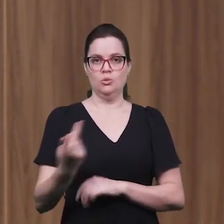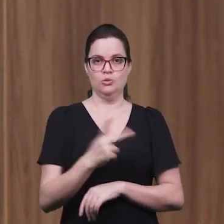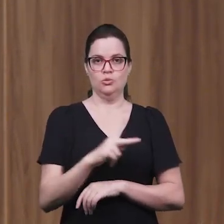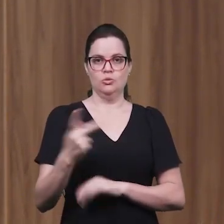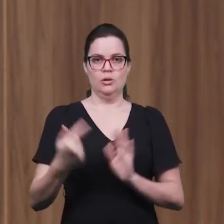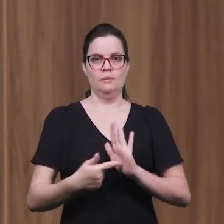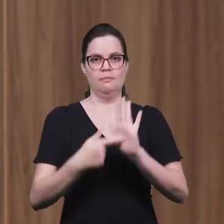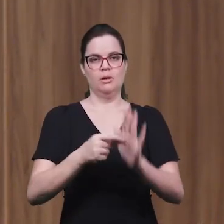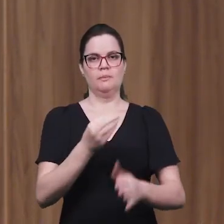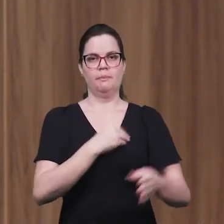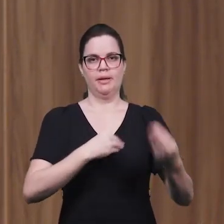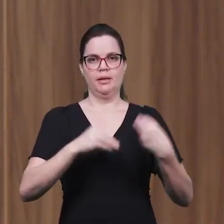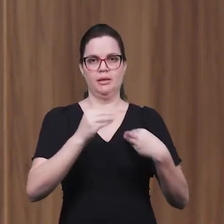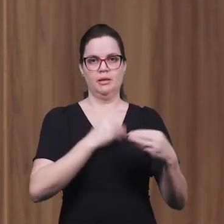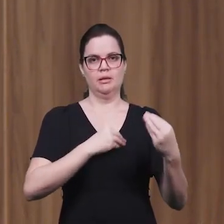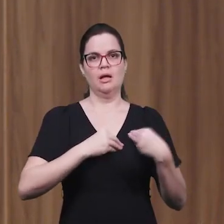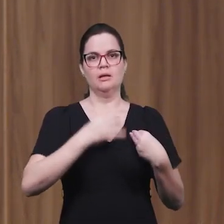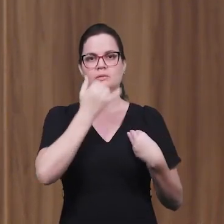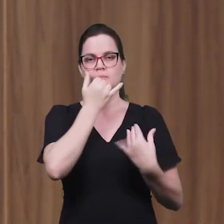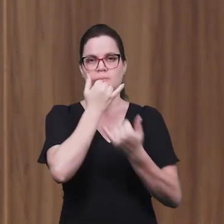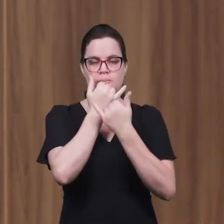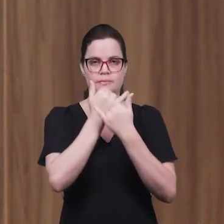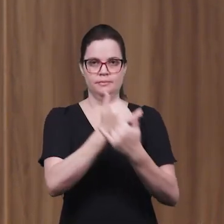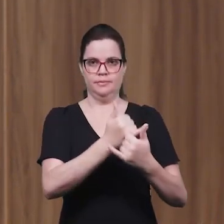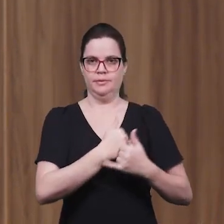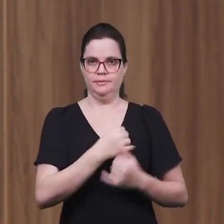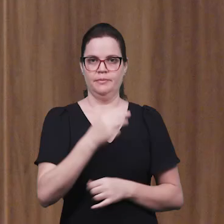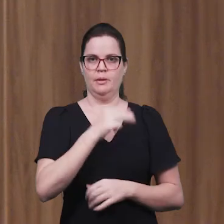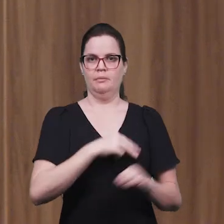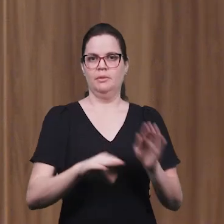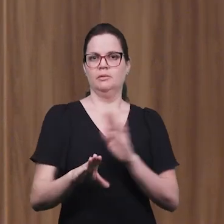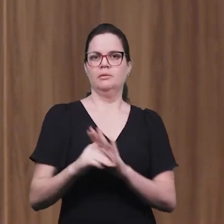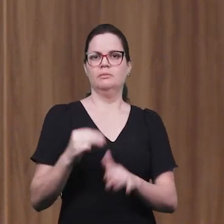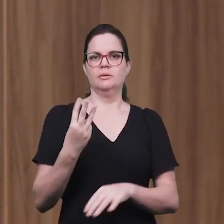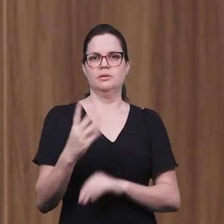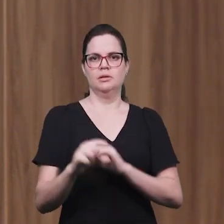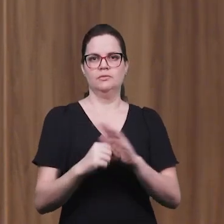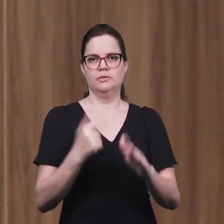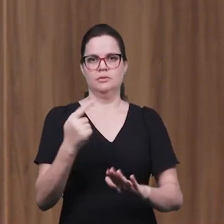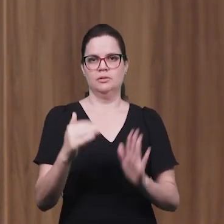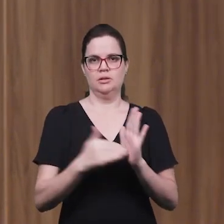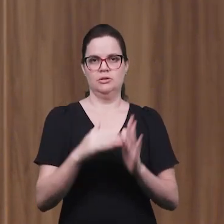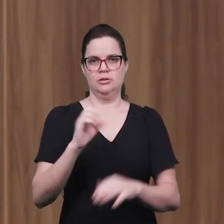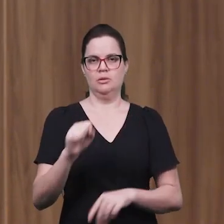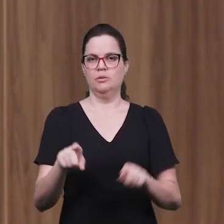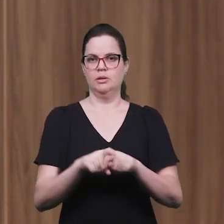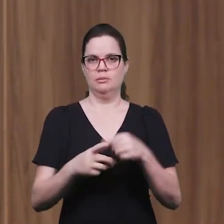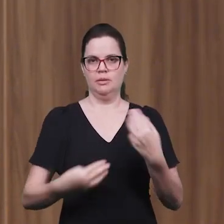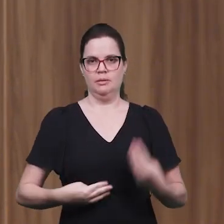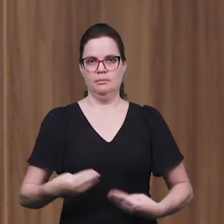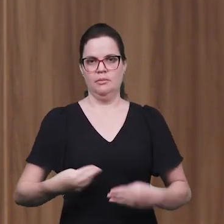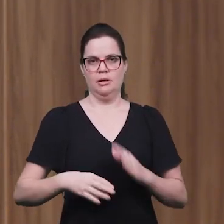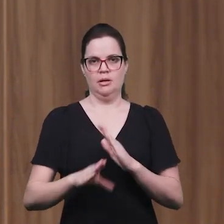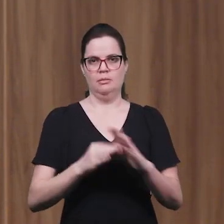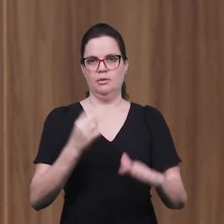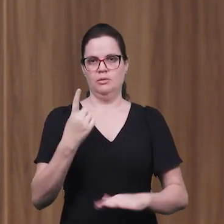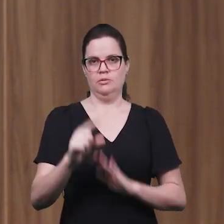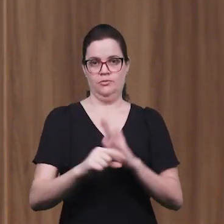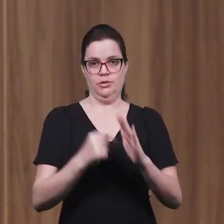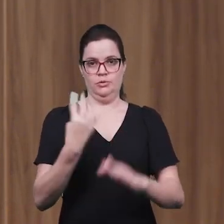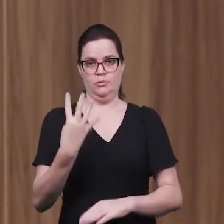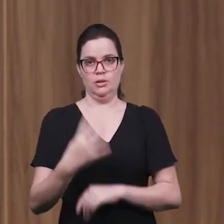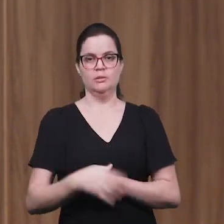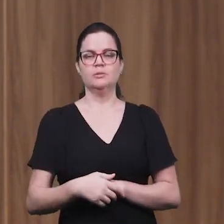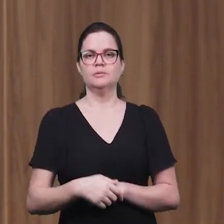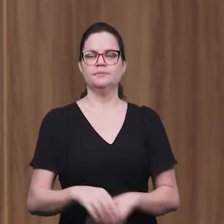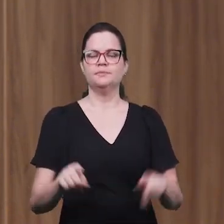Ambos simbolizam o perdão dos pecados, Mateus 3, 7 e 8, Marcos 1, 4. E